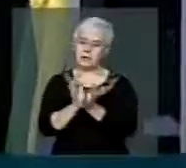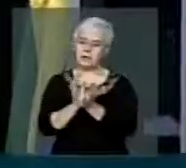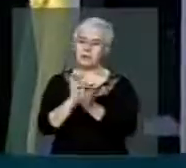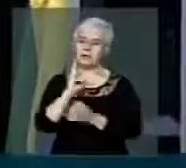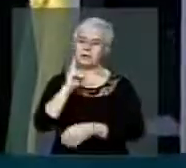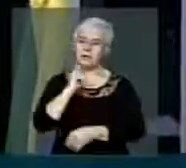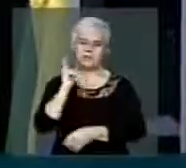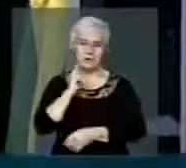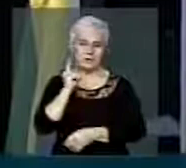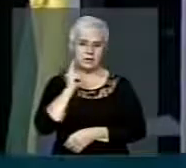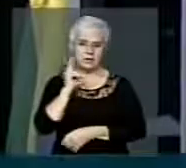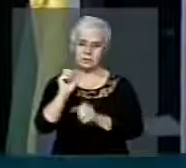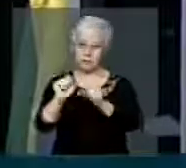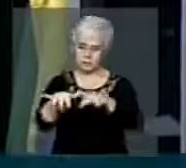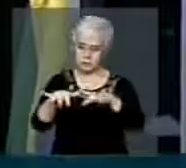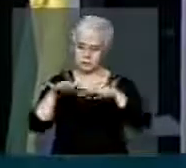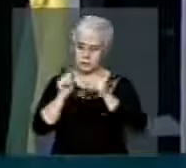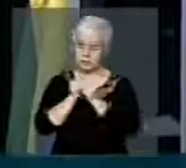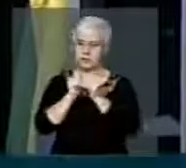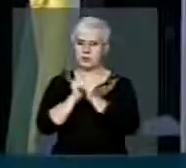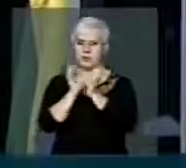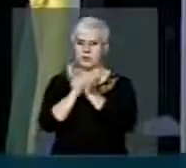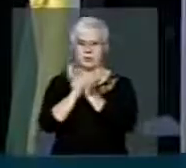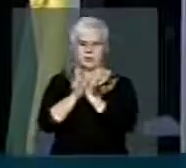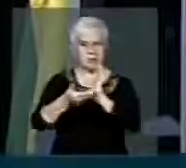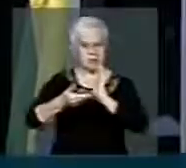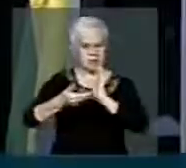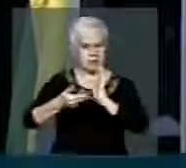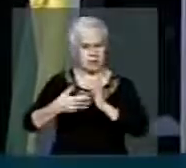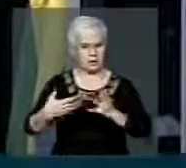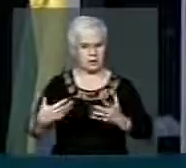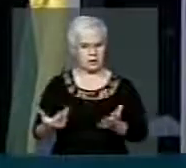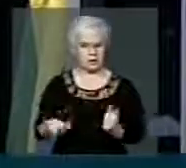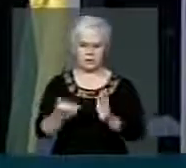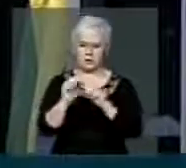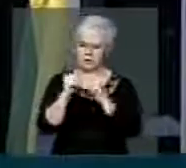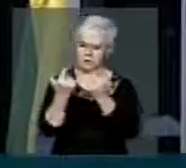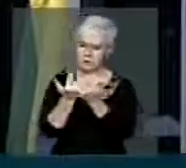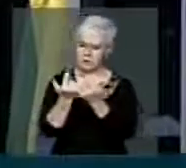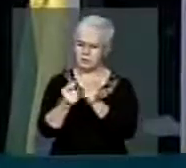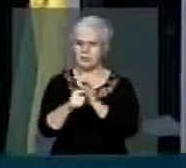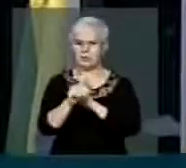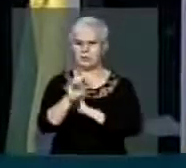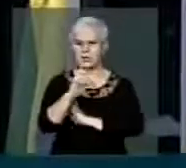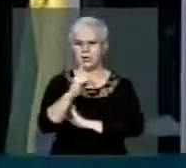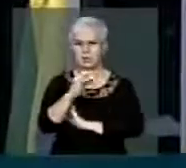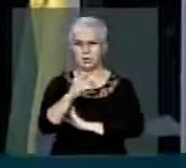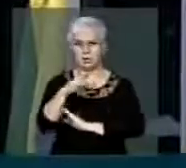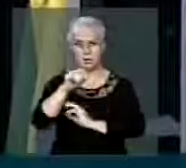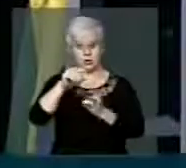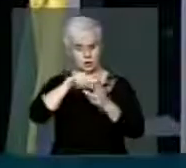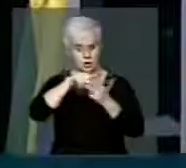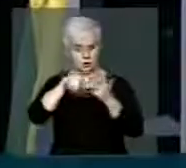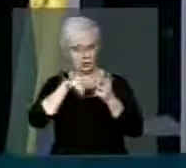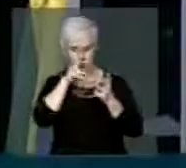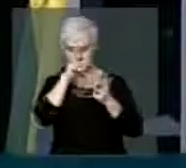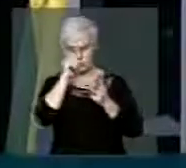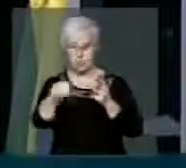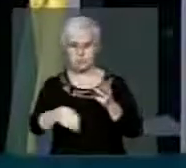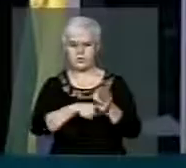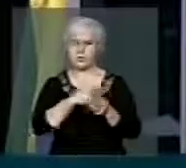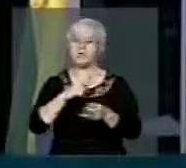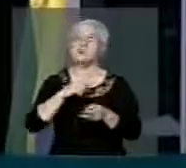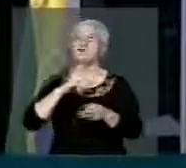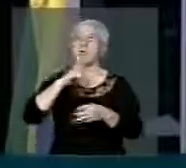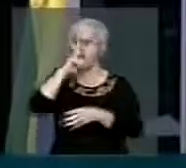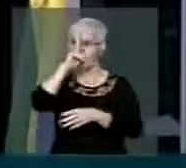vereadores, assembleias, câmaras de deputados, executivo dos 3 níveis, bancado sim